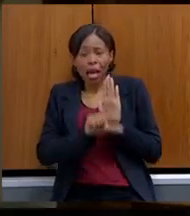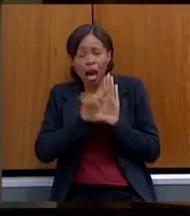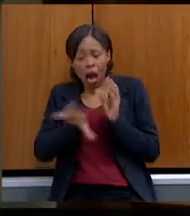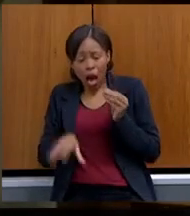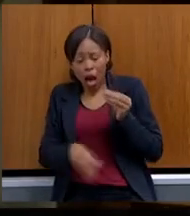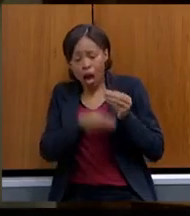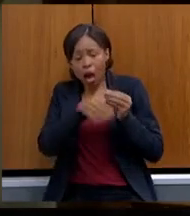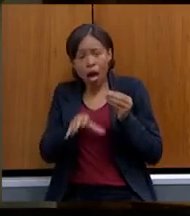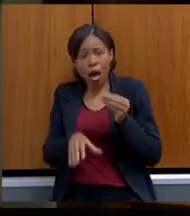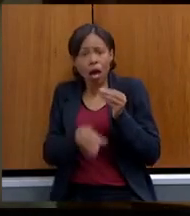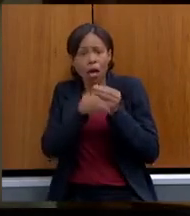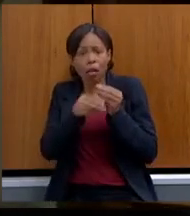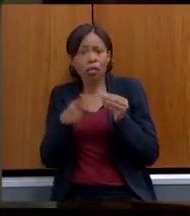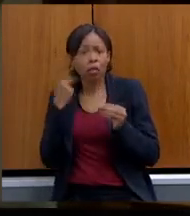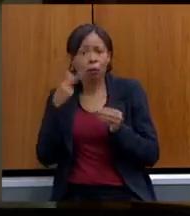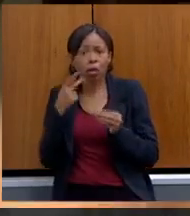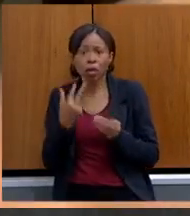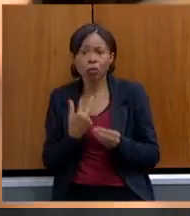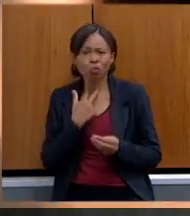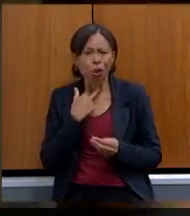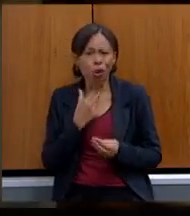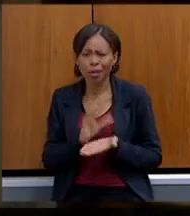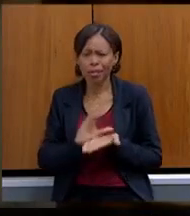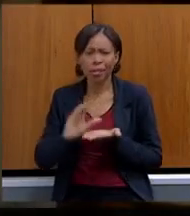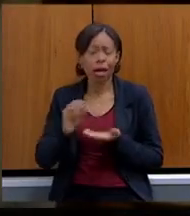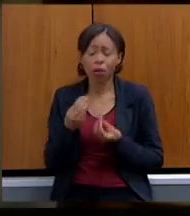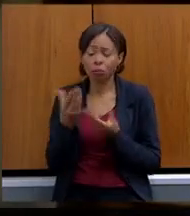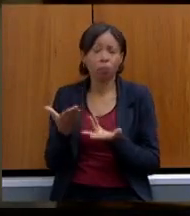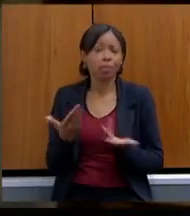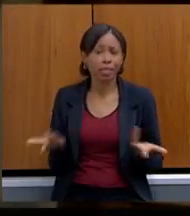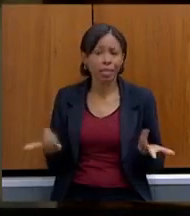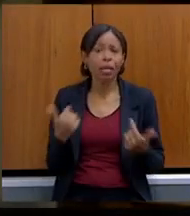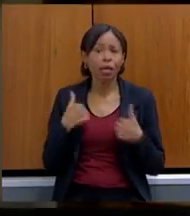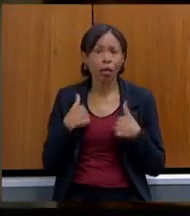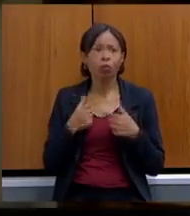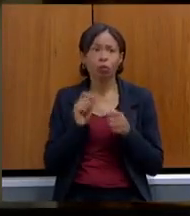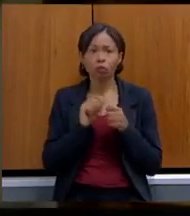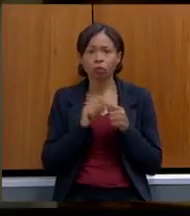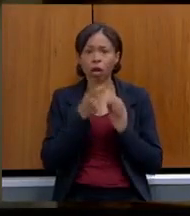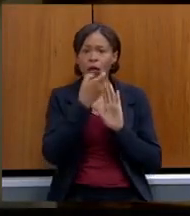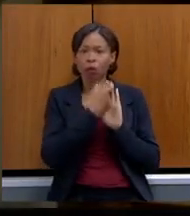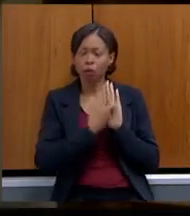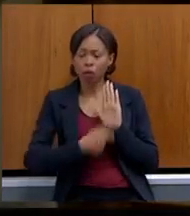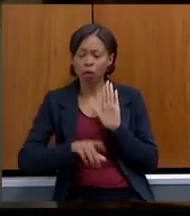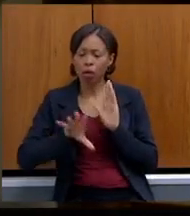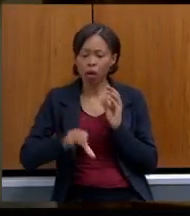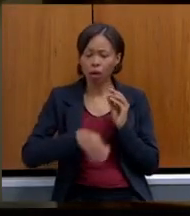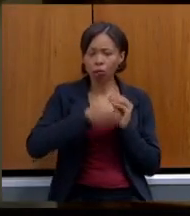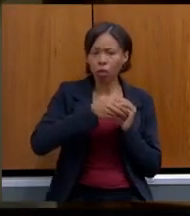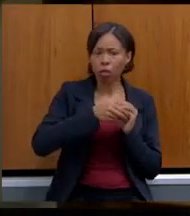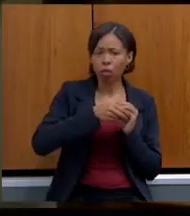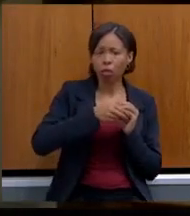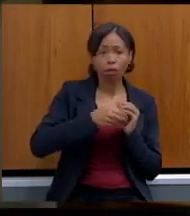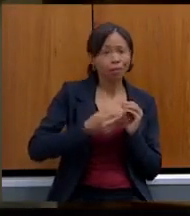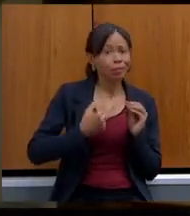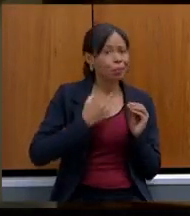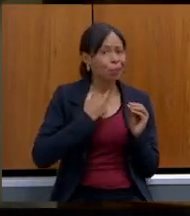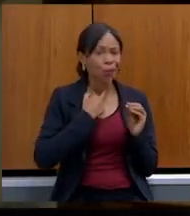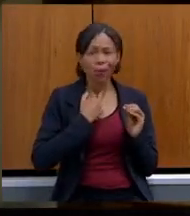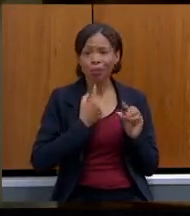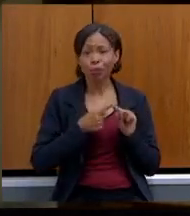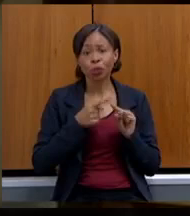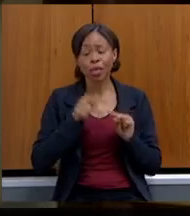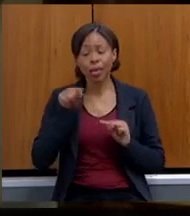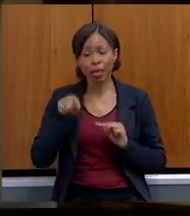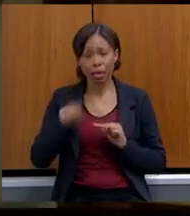pode só tem que resolver essa questão Eu fui passar aí - parlamentares para o Hospital Universitário não pode não teve jeito ele ele tá